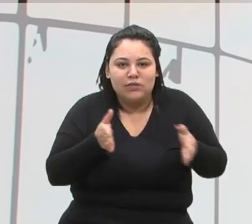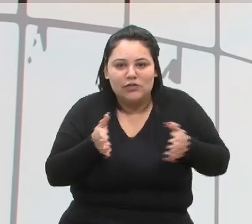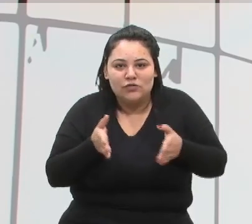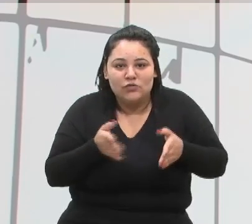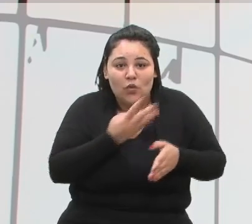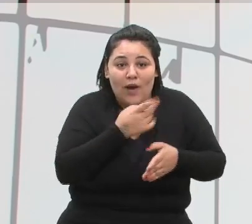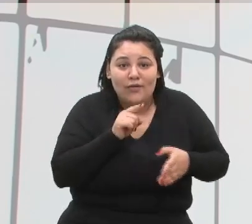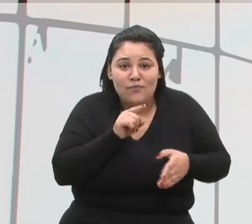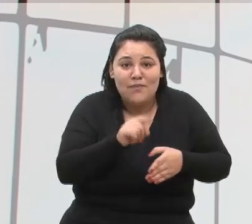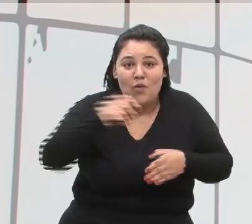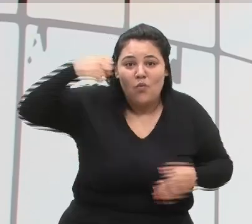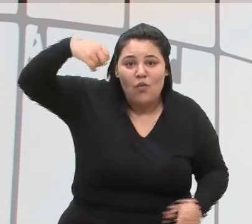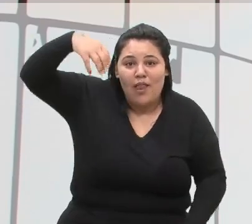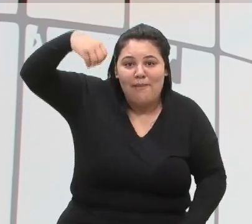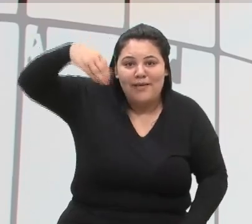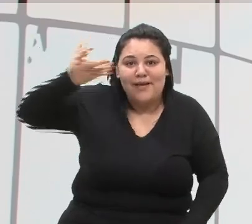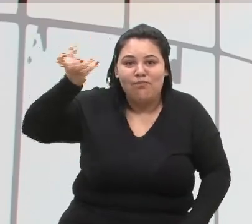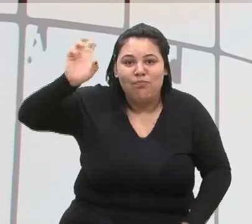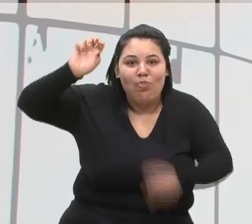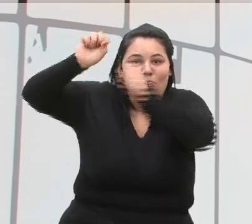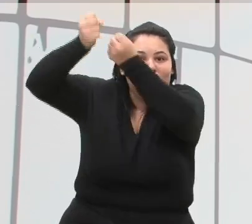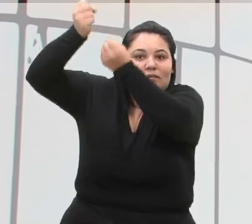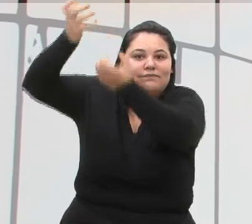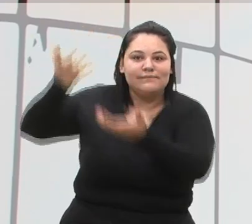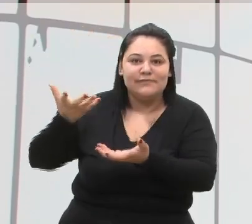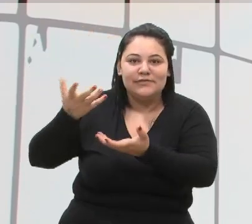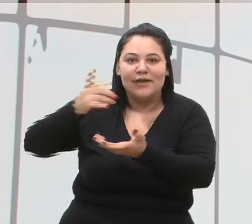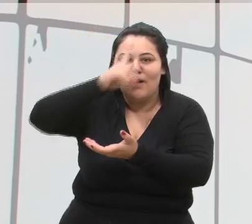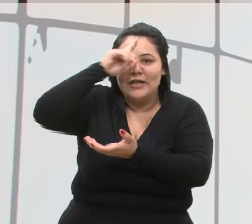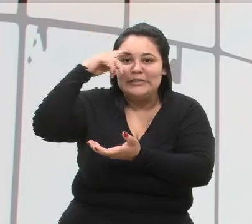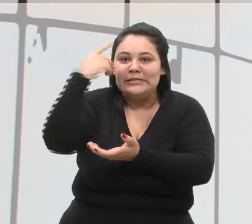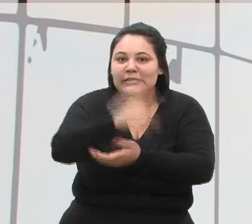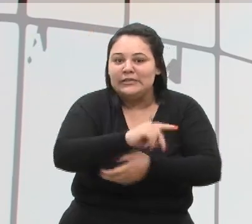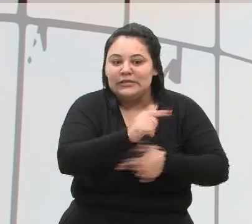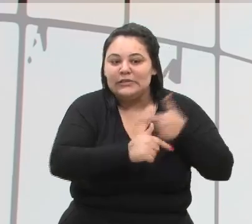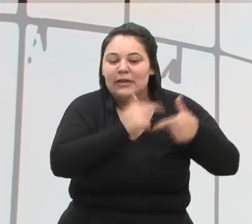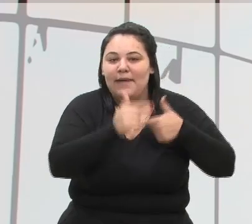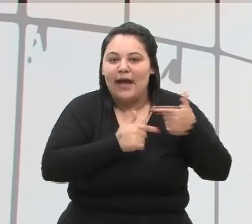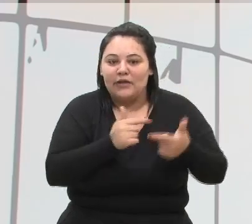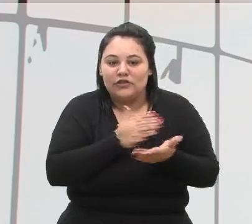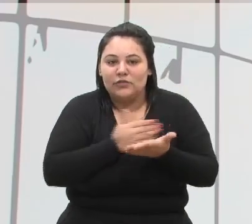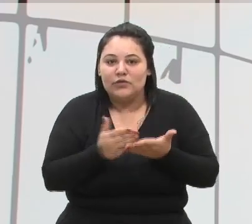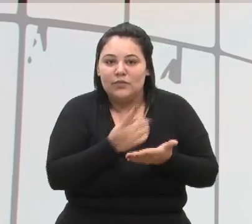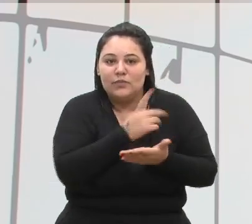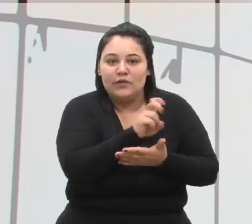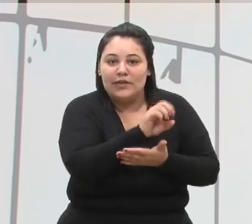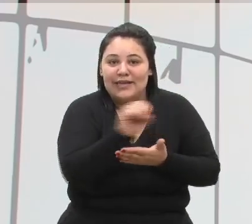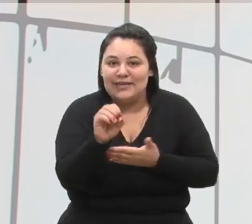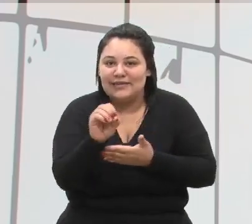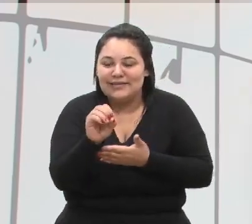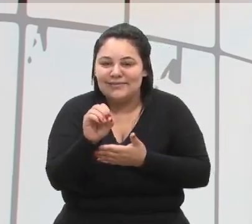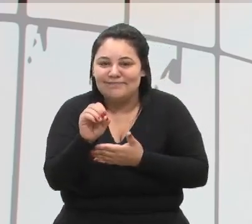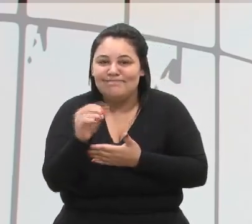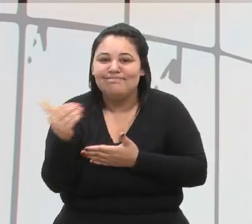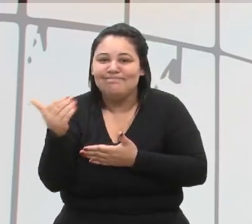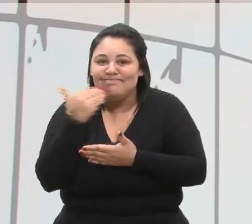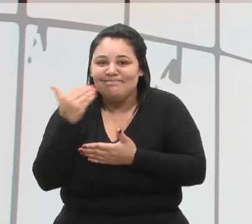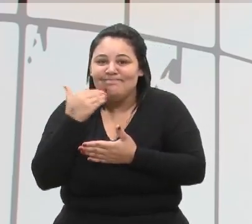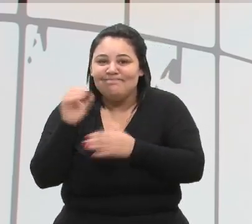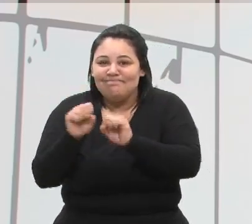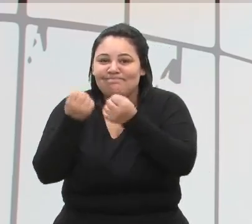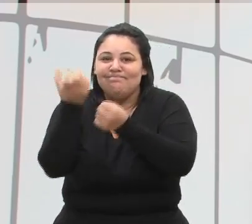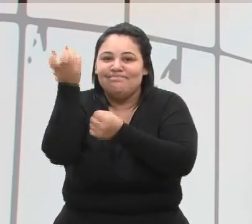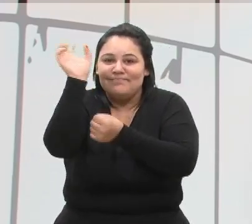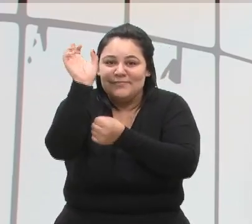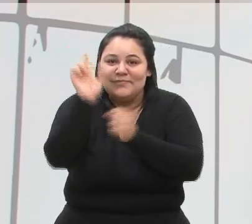lâmpadas queimadas. E um trabalho árduo, já estamos com 1.500 lâmpadas queimadas, mas pós isso,